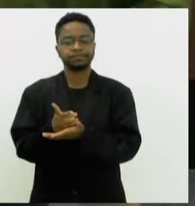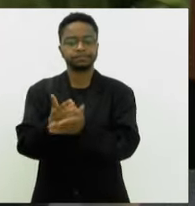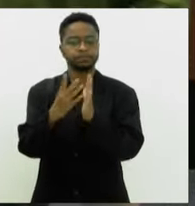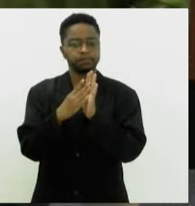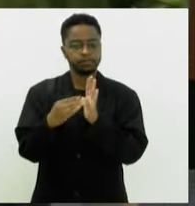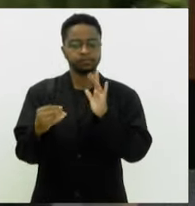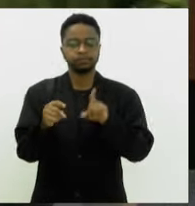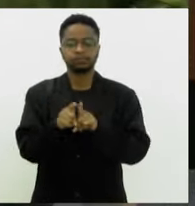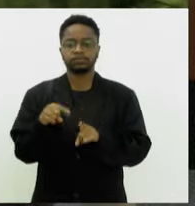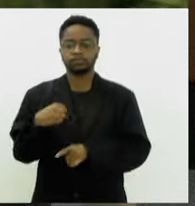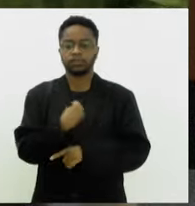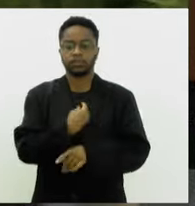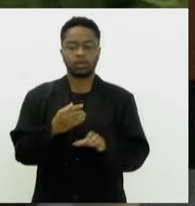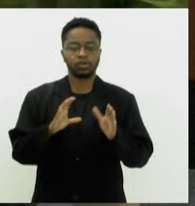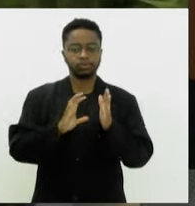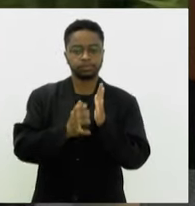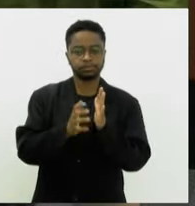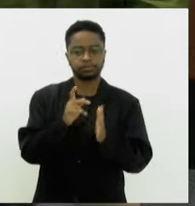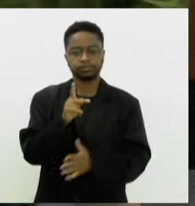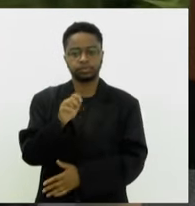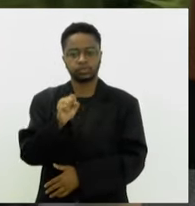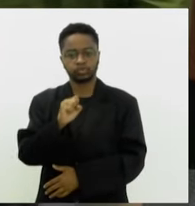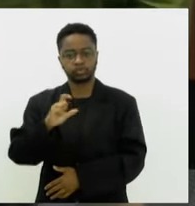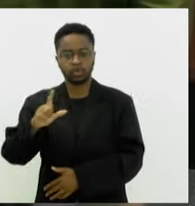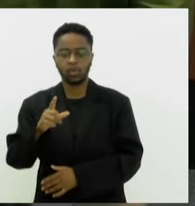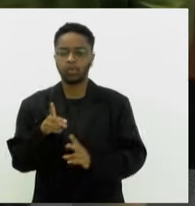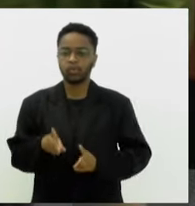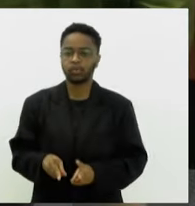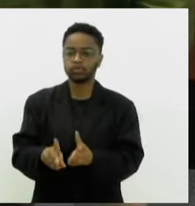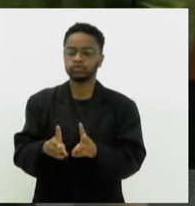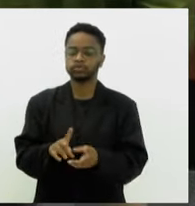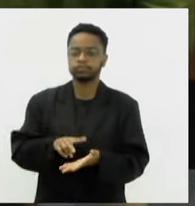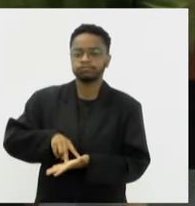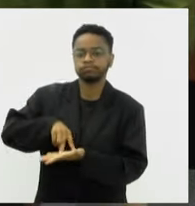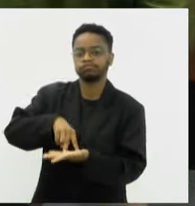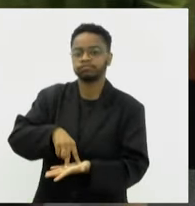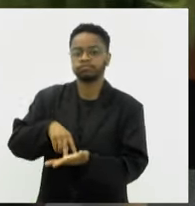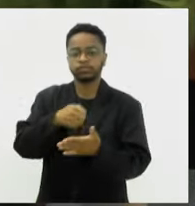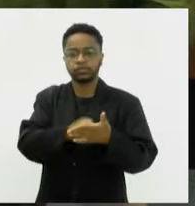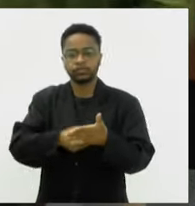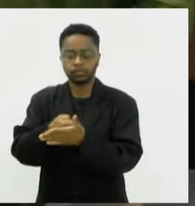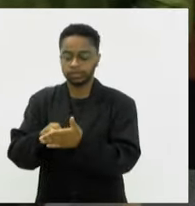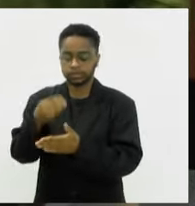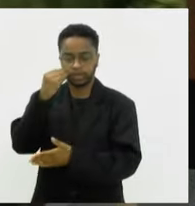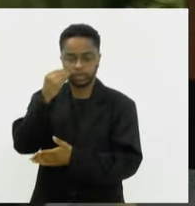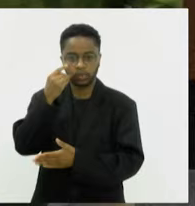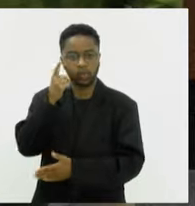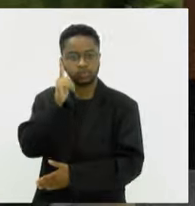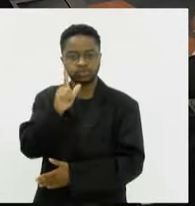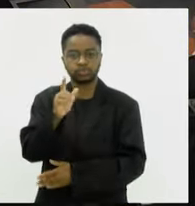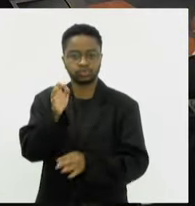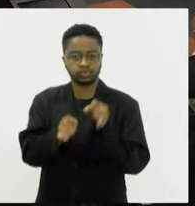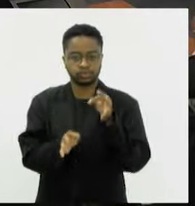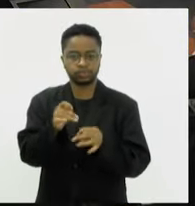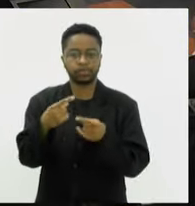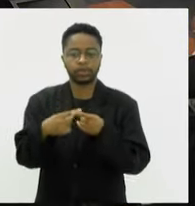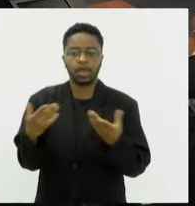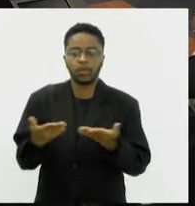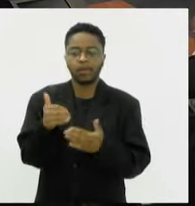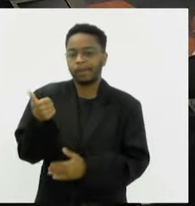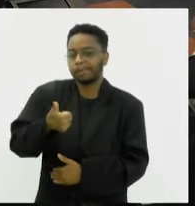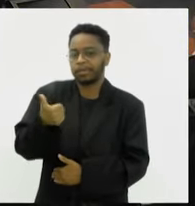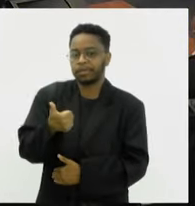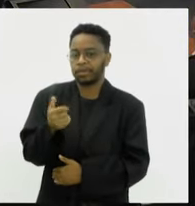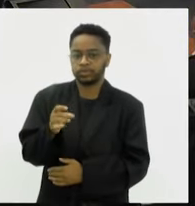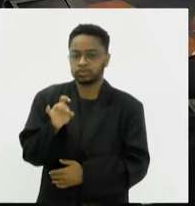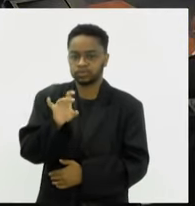do PSOL vai seguir firme na luta por justiça, que foi dado somente o primeiro passo. Pela ordem, senhora